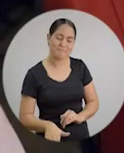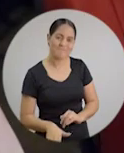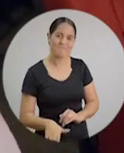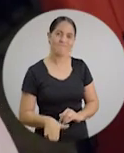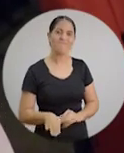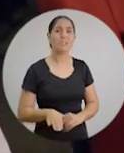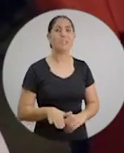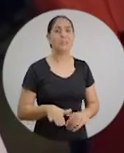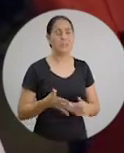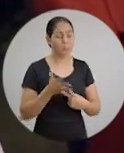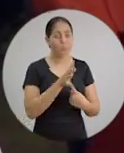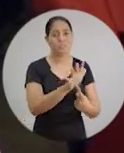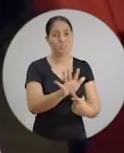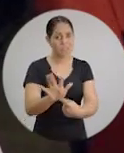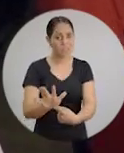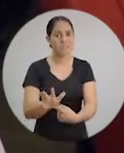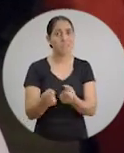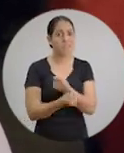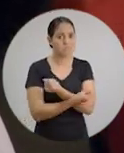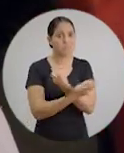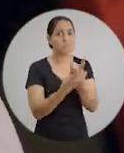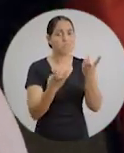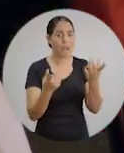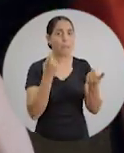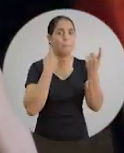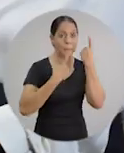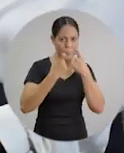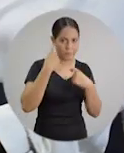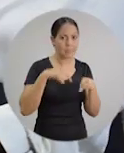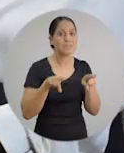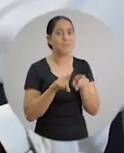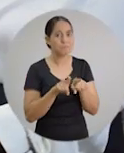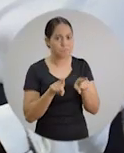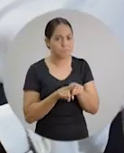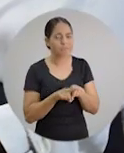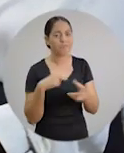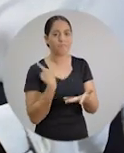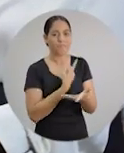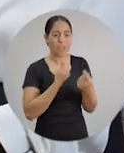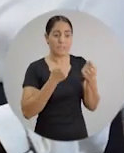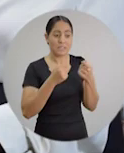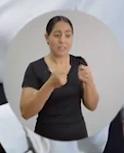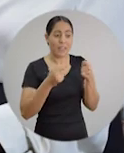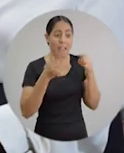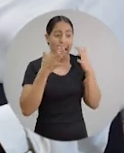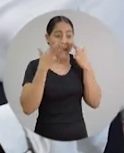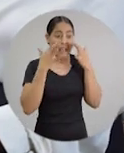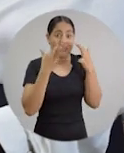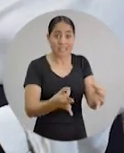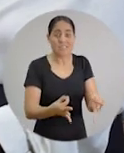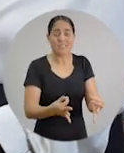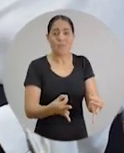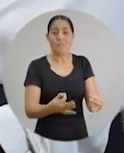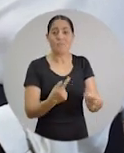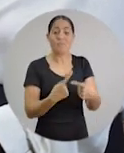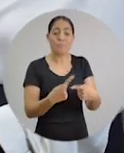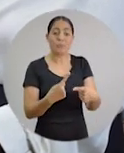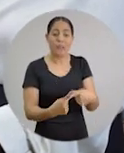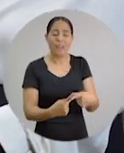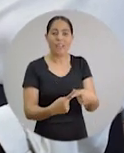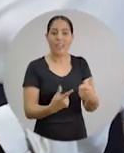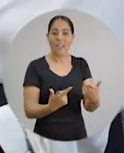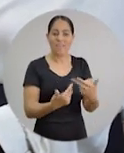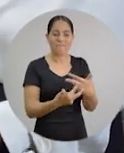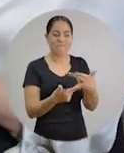menores de 18 anos. Então, mostrando que a gente tem aí ainda uma preocupação, que a gente deve ter uma atenção ainda maior, porque a gente está